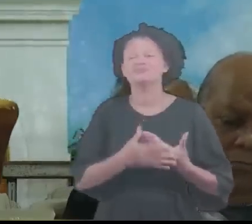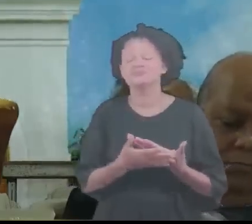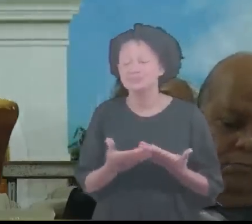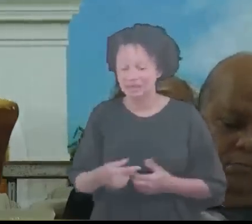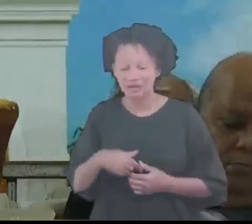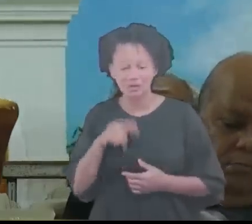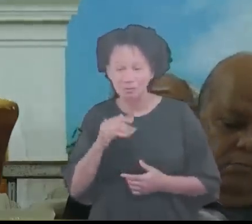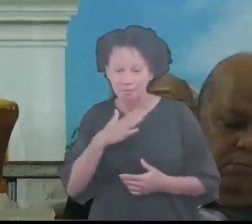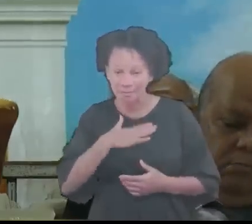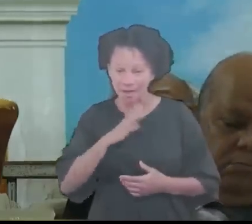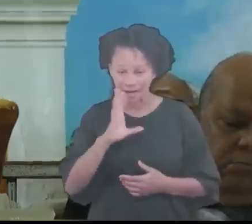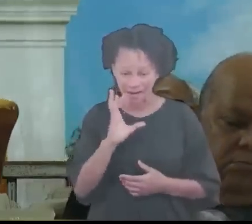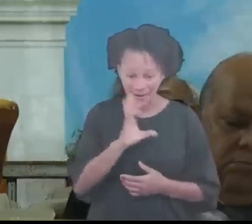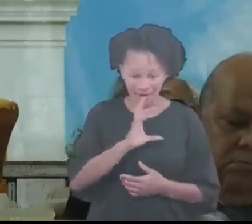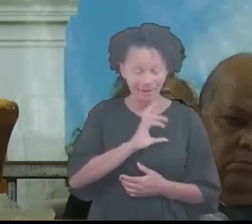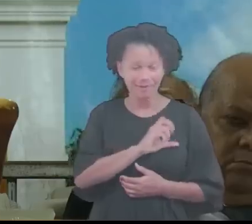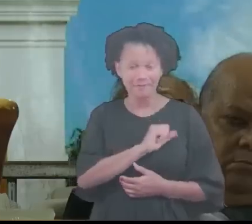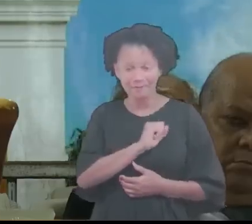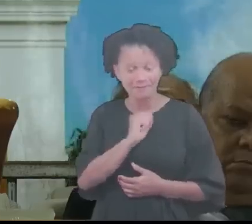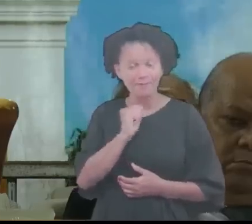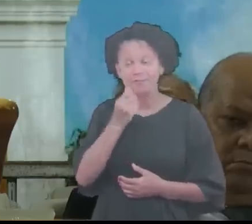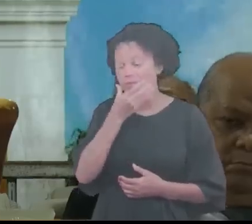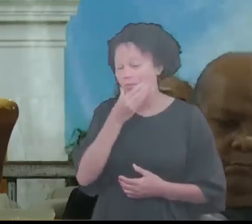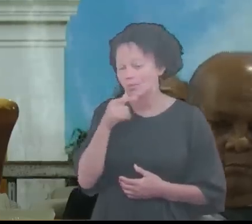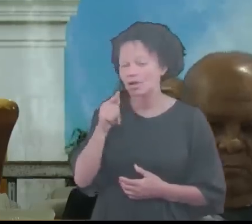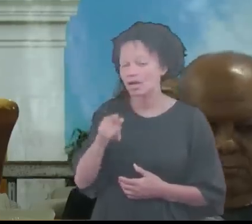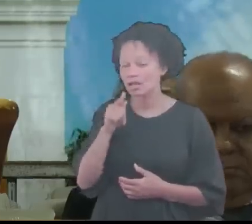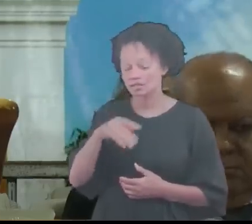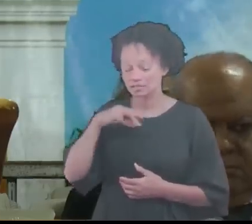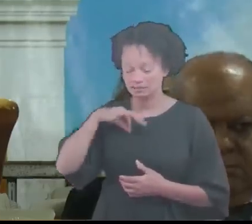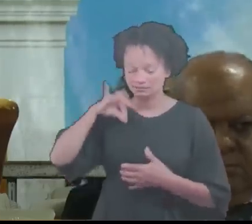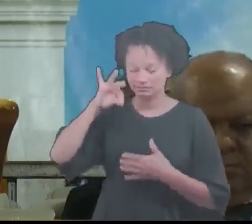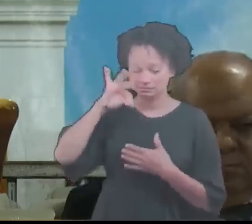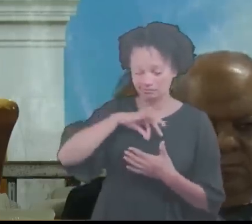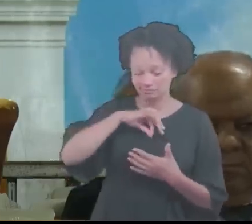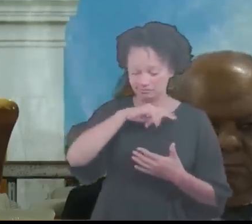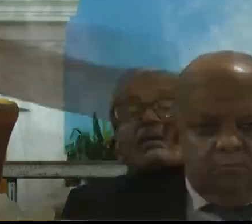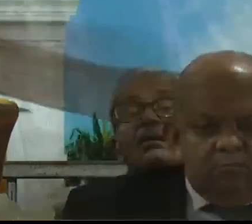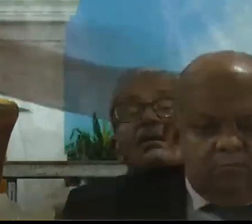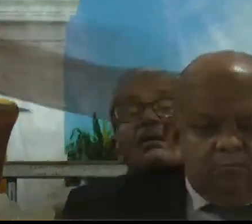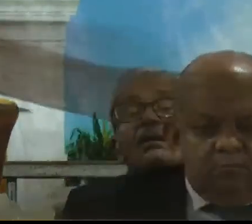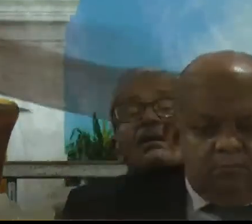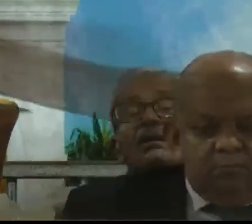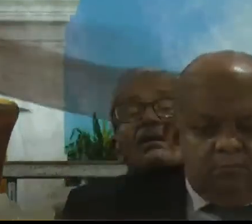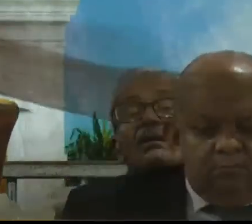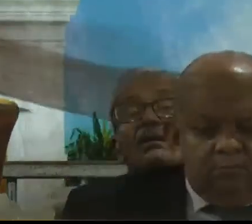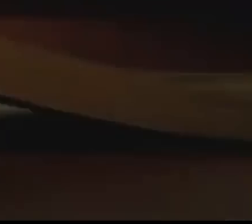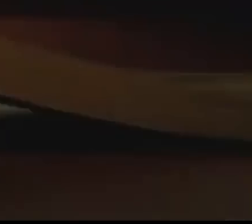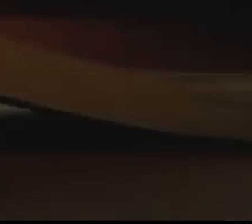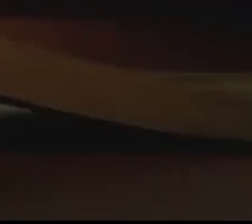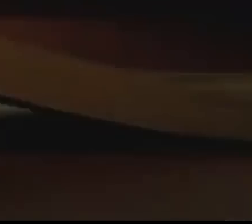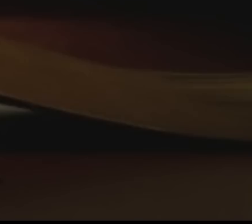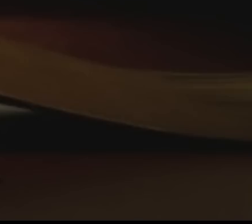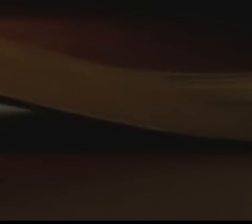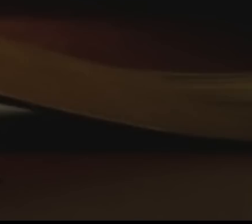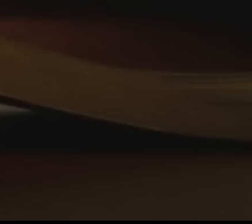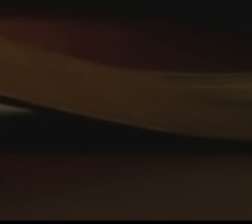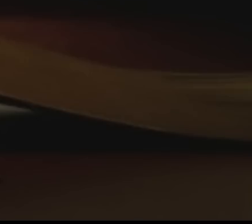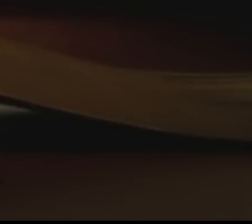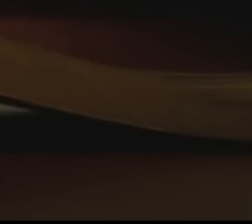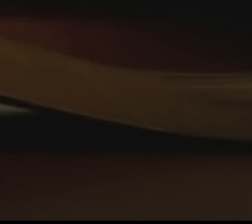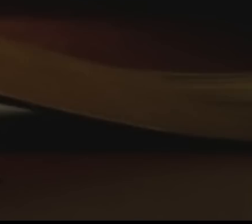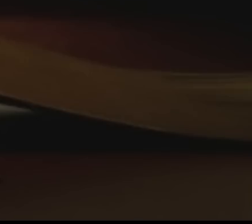disse: o meu amado é um saquitel de mirra que passeará no meu seio. Foi assim que ela disse: passeará no meu seio. Como foi que ela